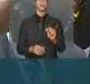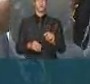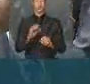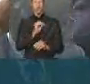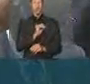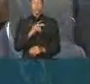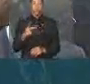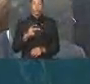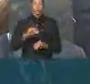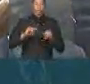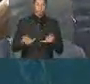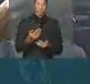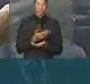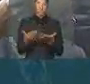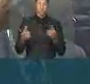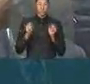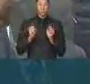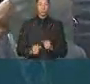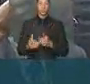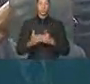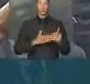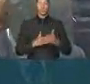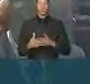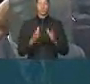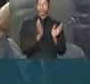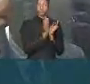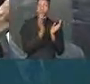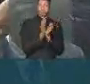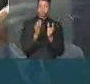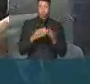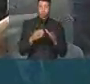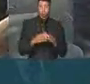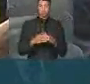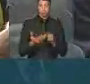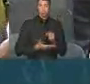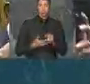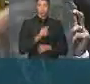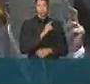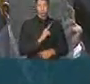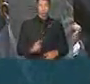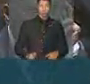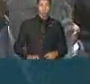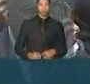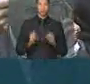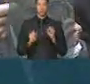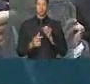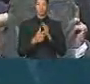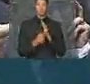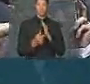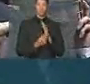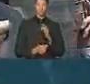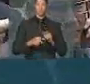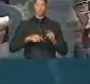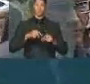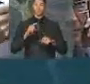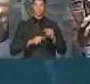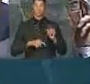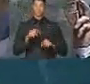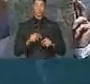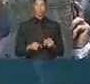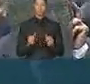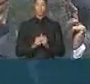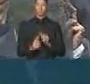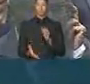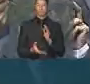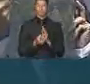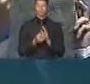oportunidade para que nós qualquer partido de oposição da base do governo possa destacar uma matéria e com